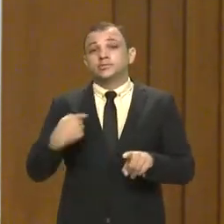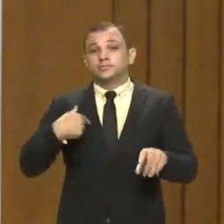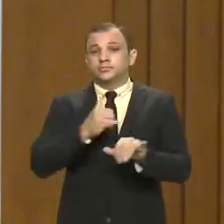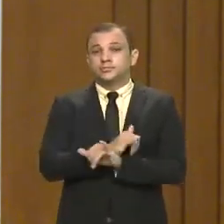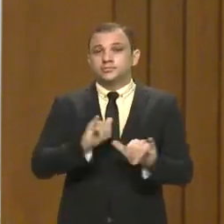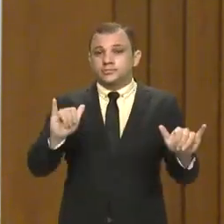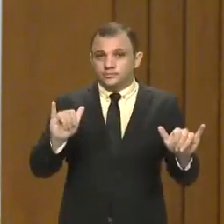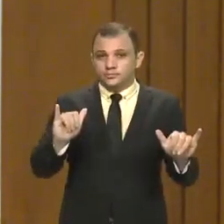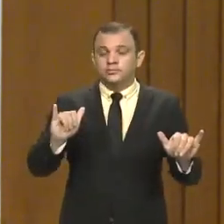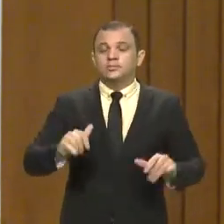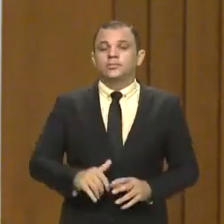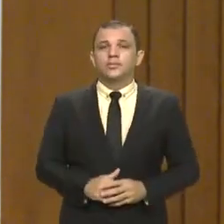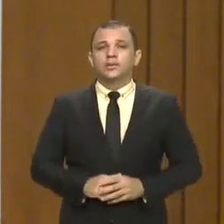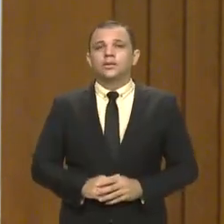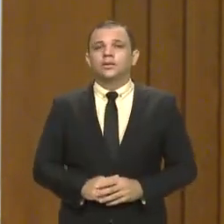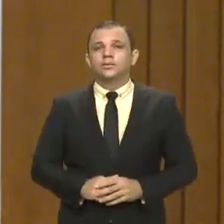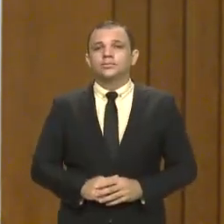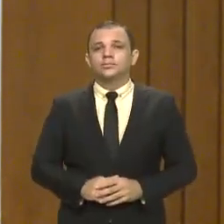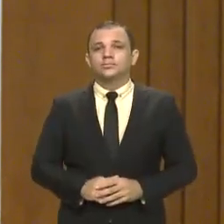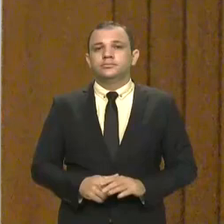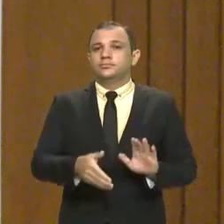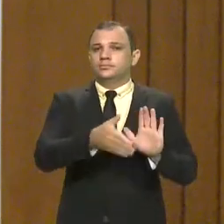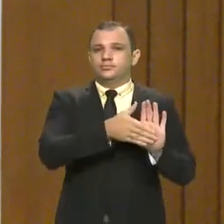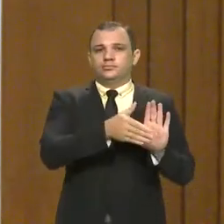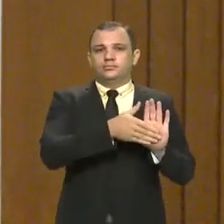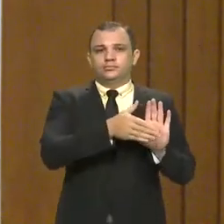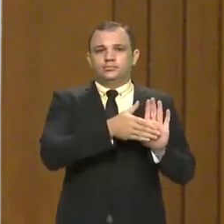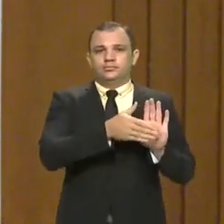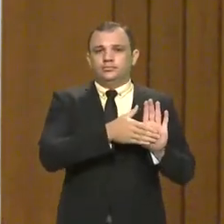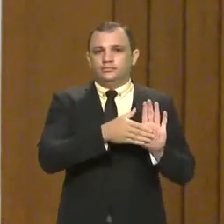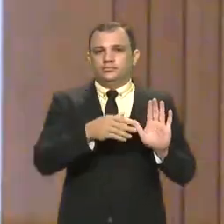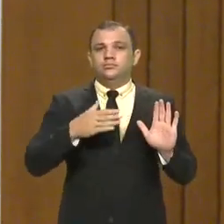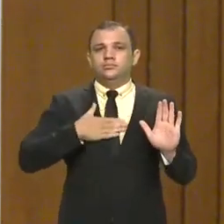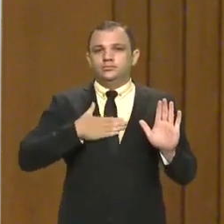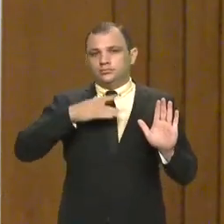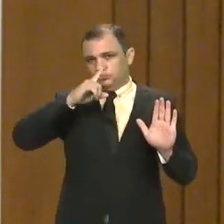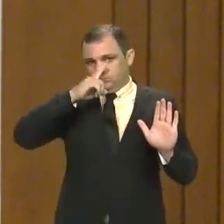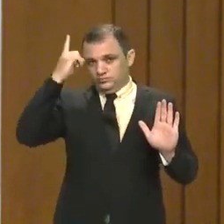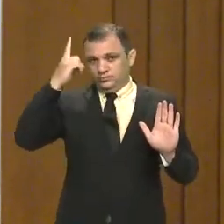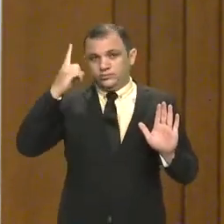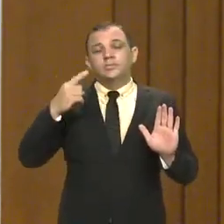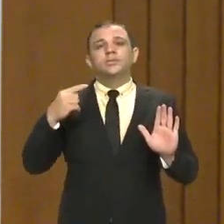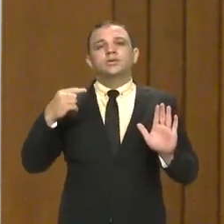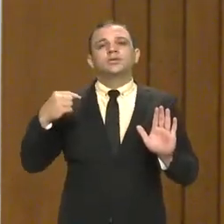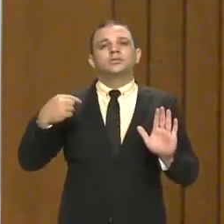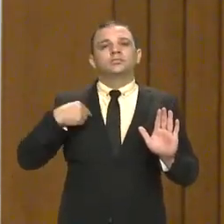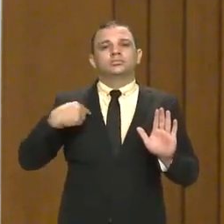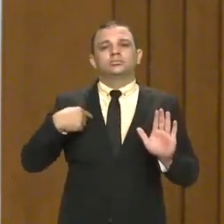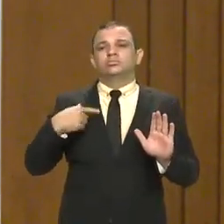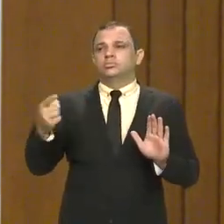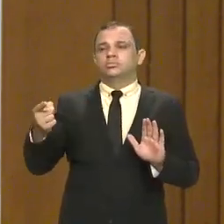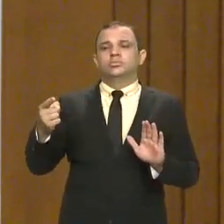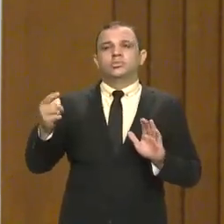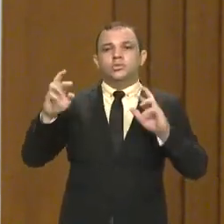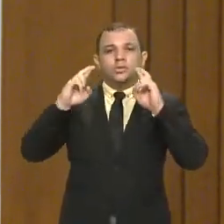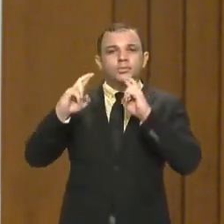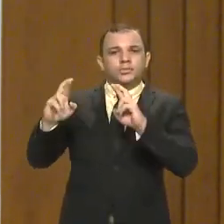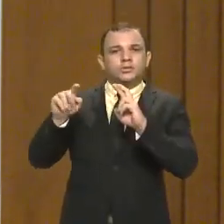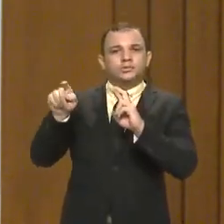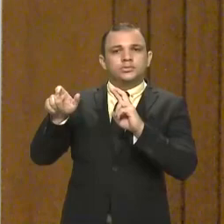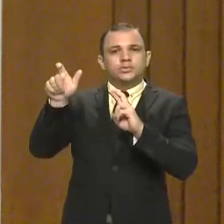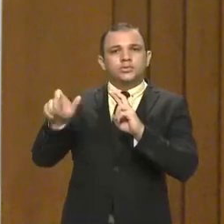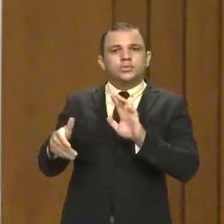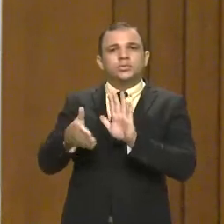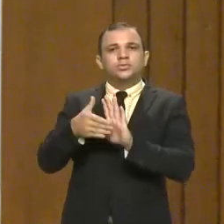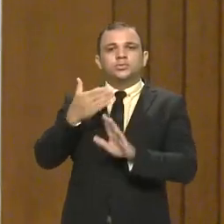anunciar uma indicação de nossa autoria, atendendo o pedido da Câmara Municipal da cidade de